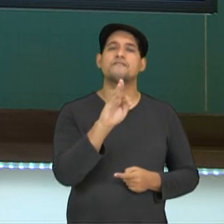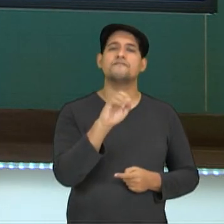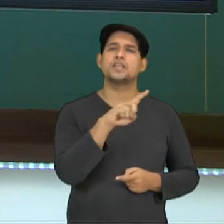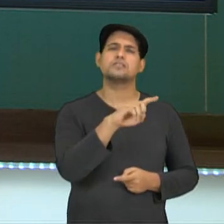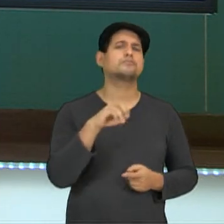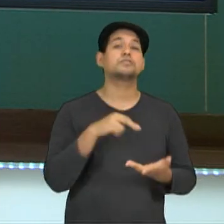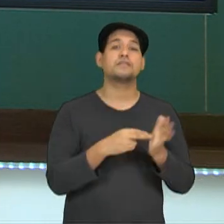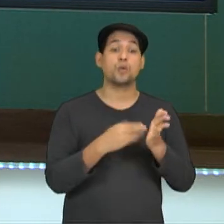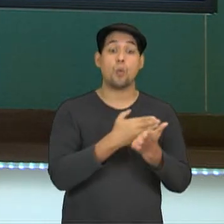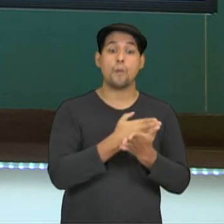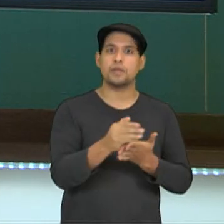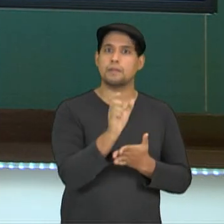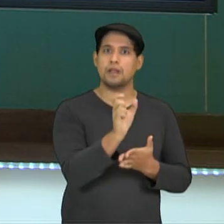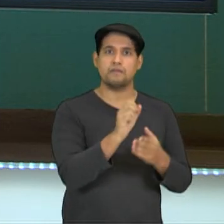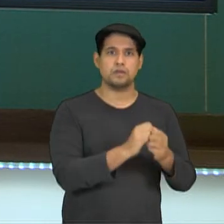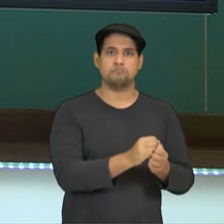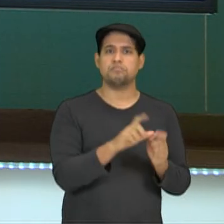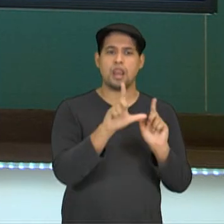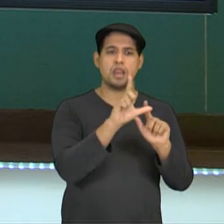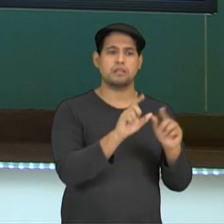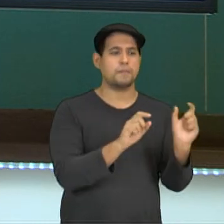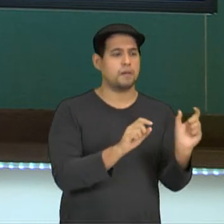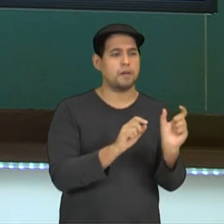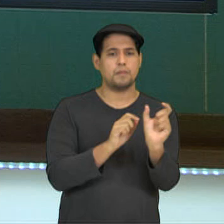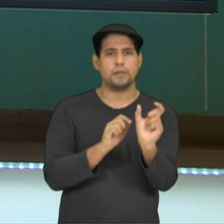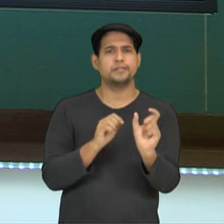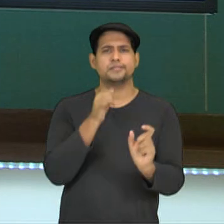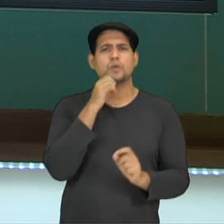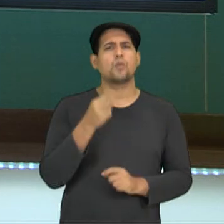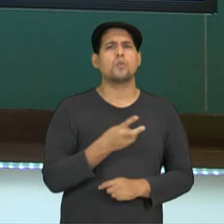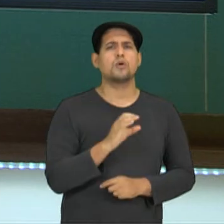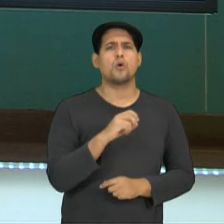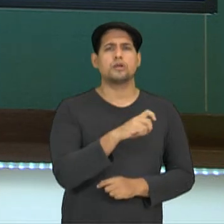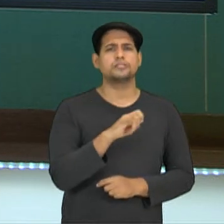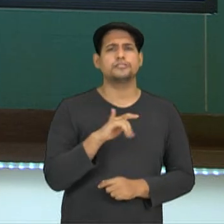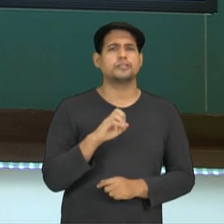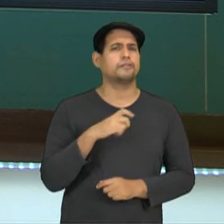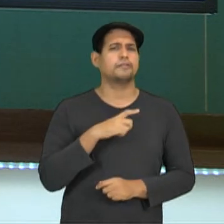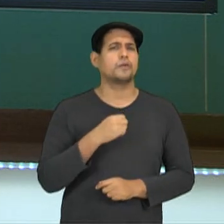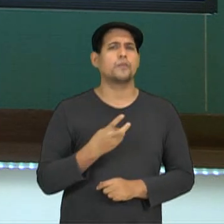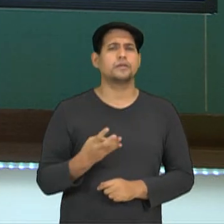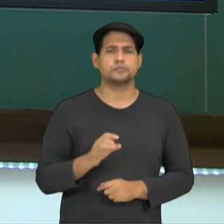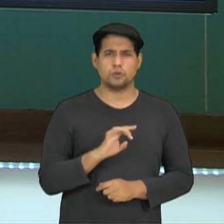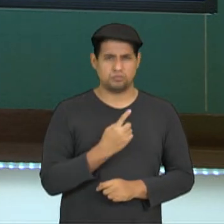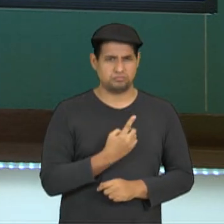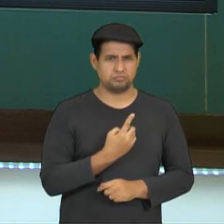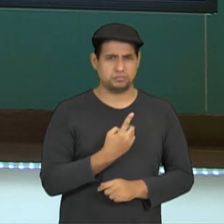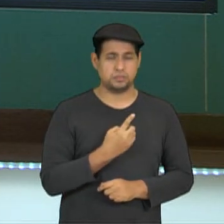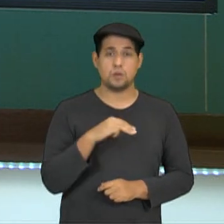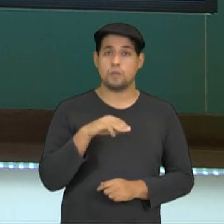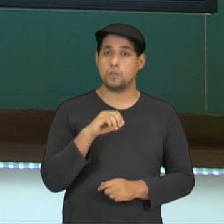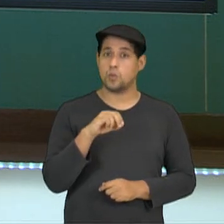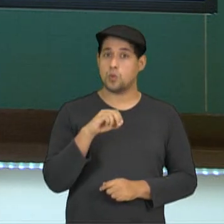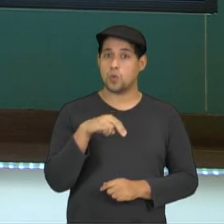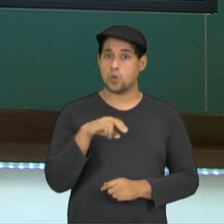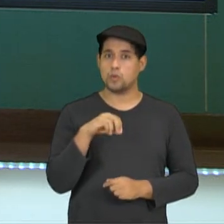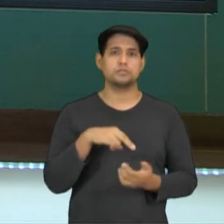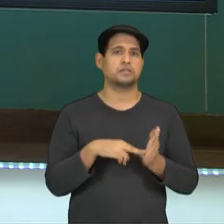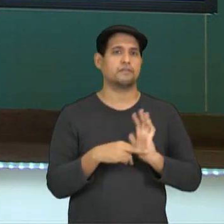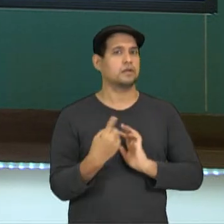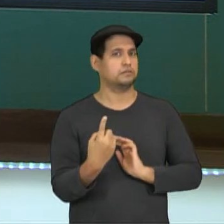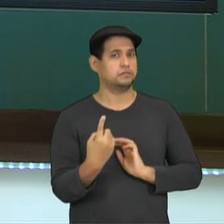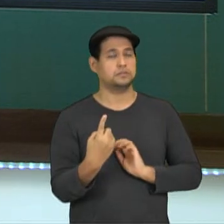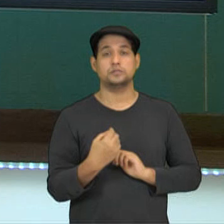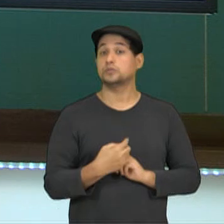vai ver quantos oxigênios tem. Se ele tivesse um só, monóxido. Mono quer dizer um.